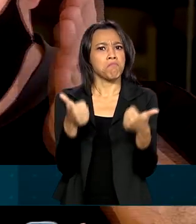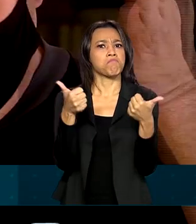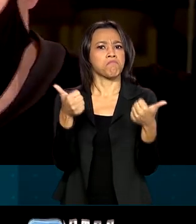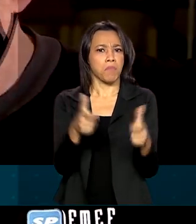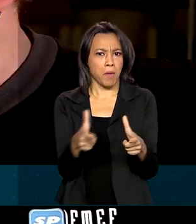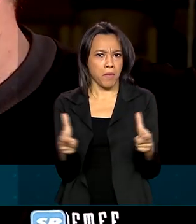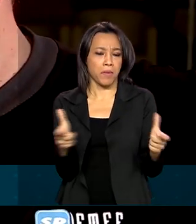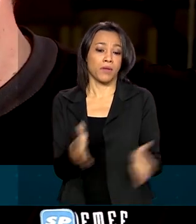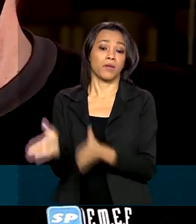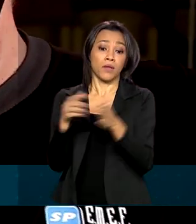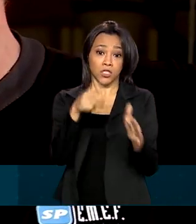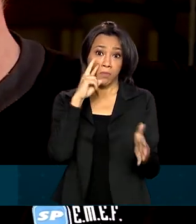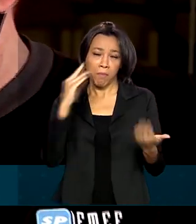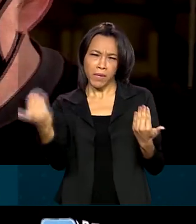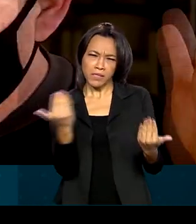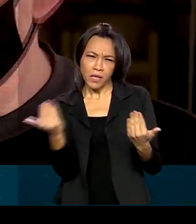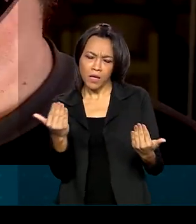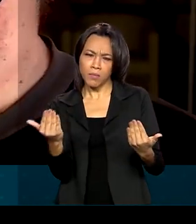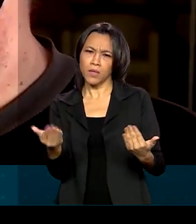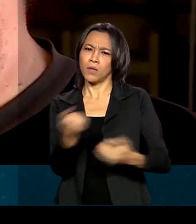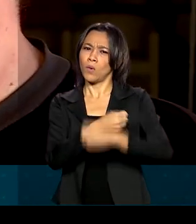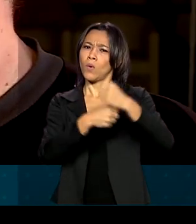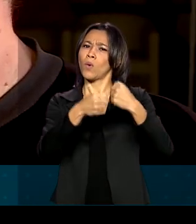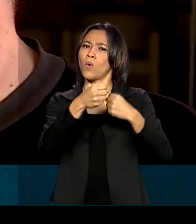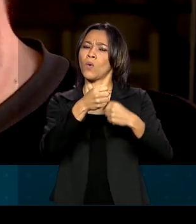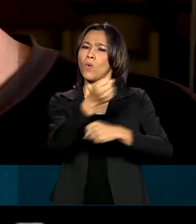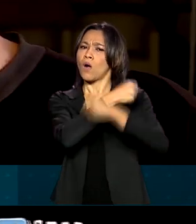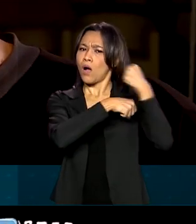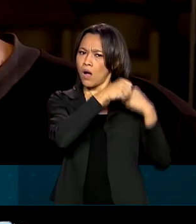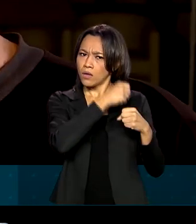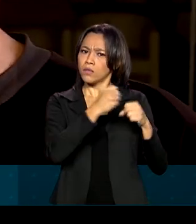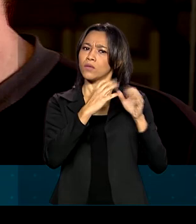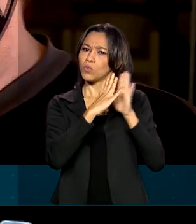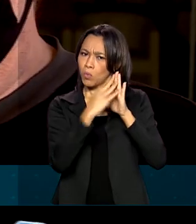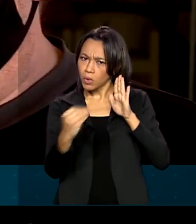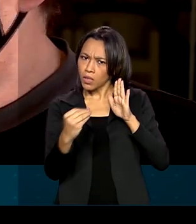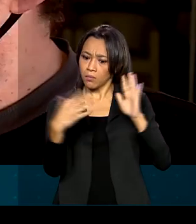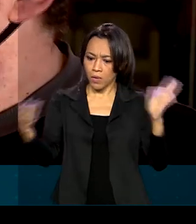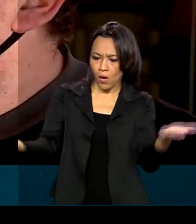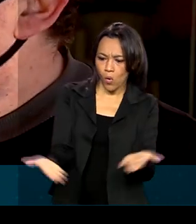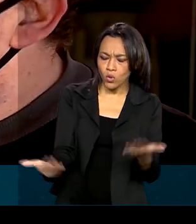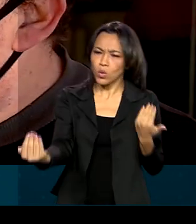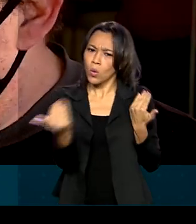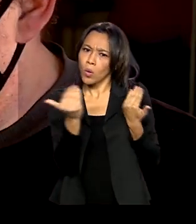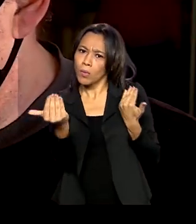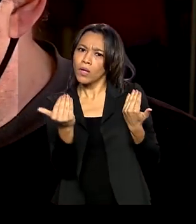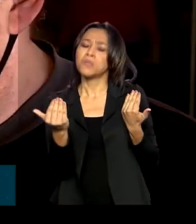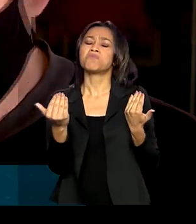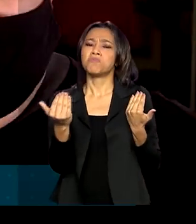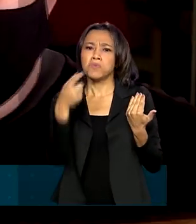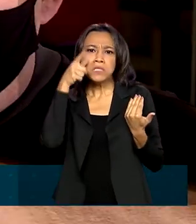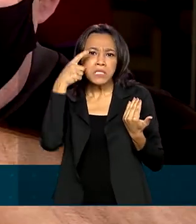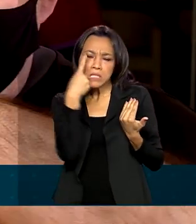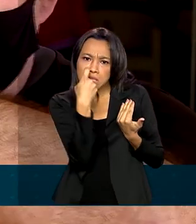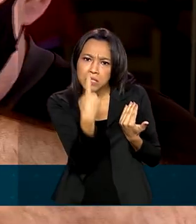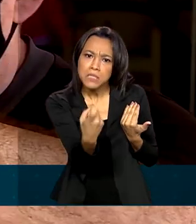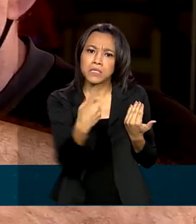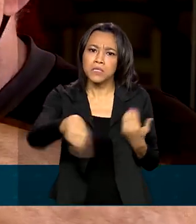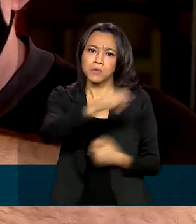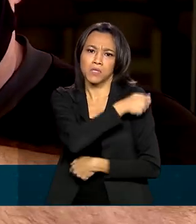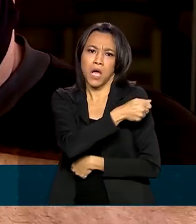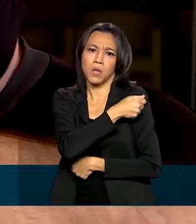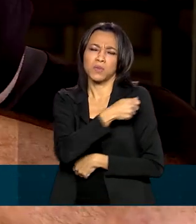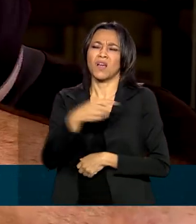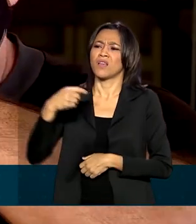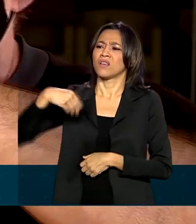da escola do ano que implantaram o cívico-militar para agora. Os alunos são mais interessados. Antigamente